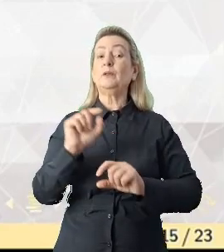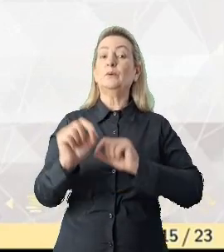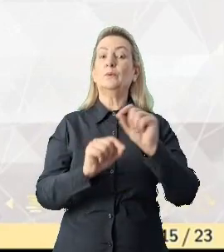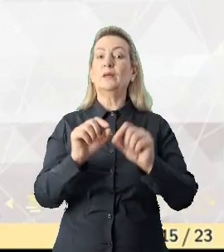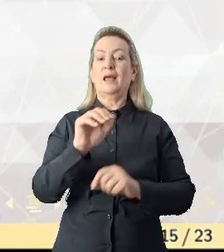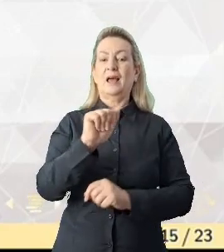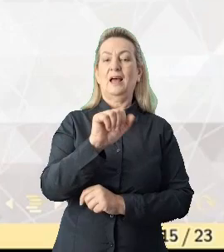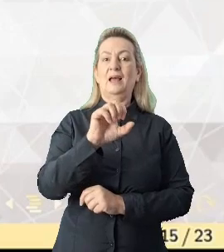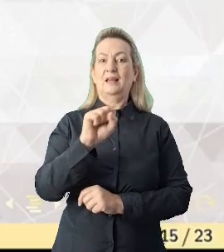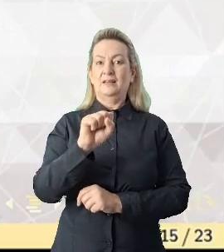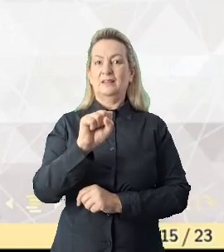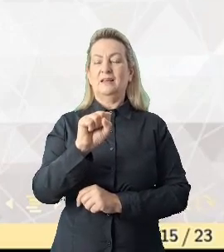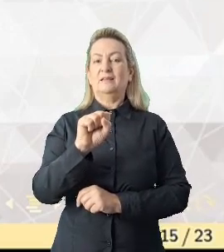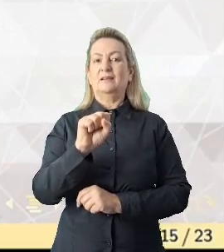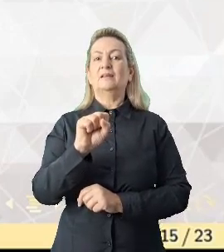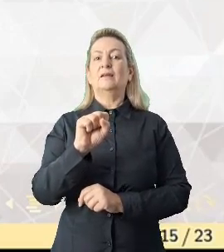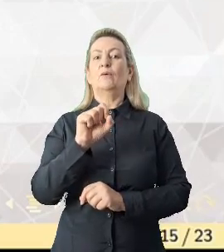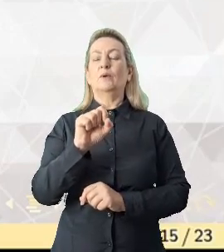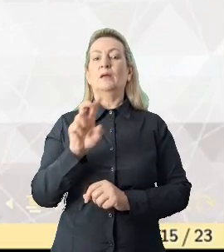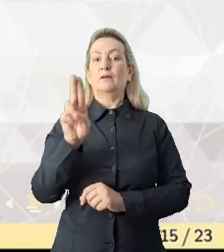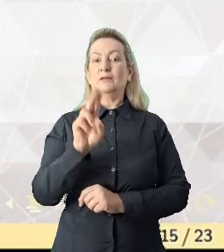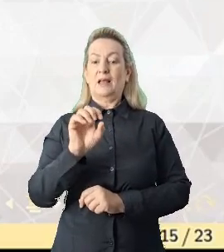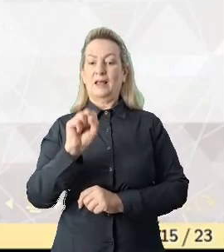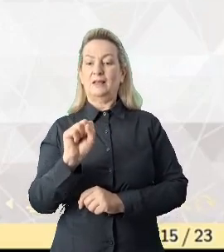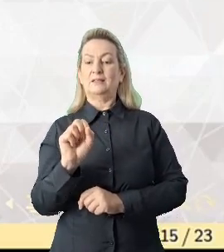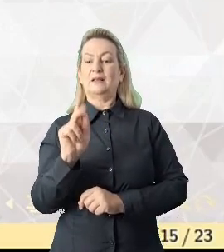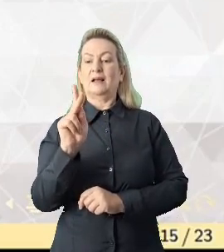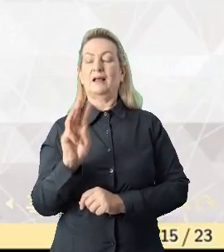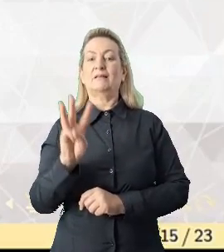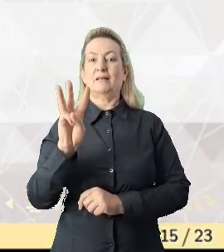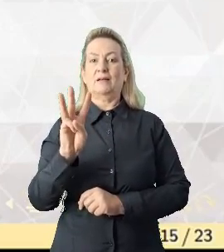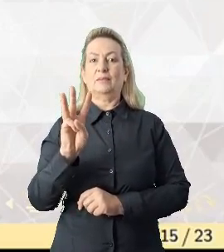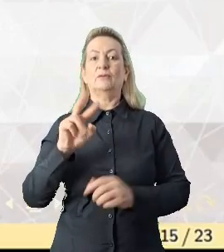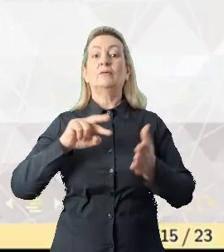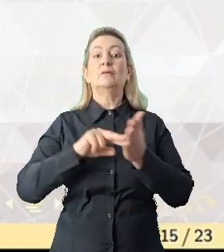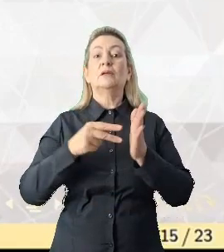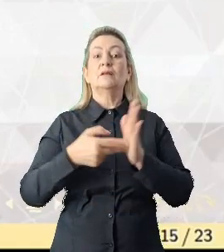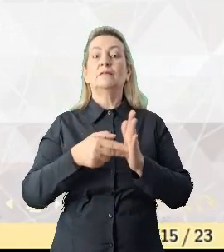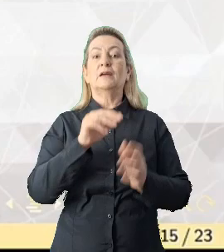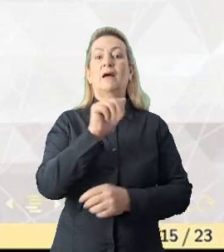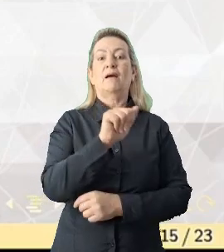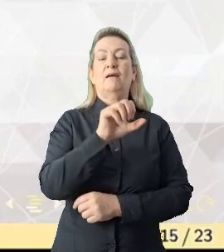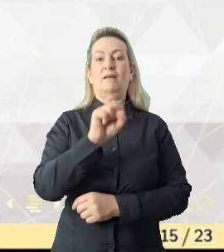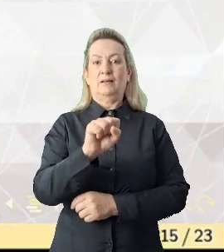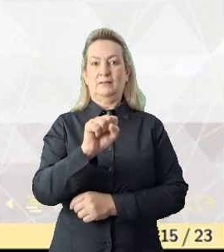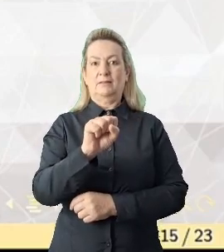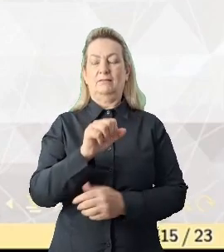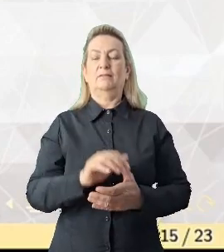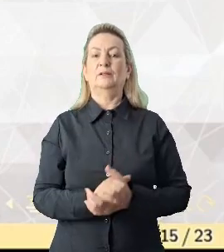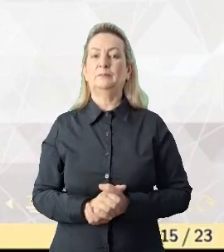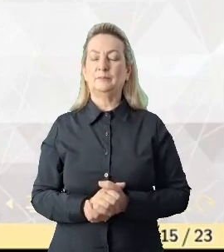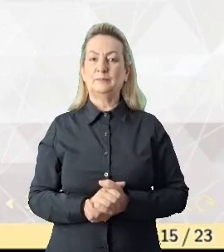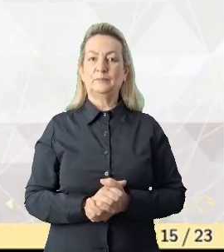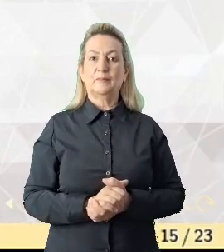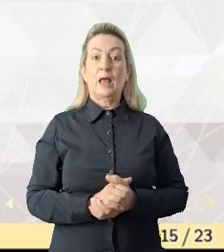SAS, SPSS e outros softwares vão trabalhar com umas letrinhas chamadas SKW. Então, quando você encontrar SKW,